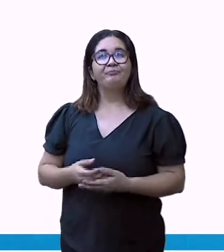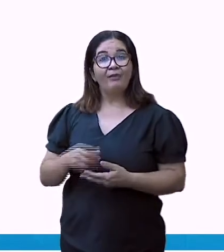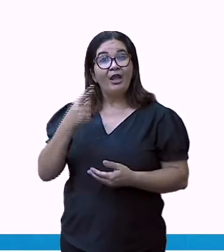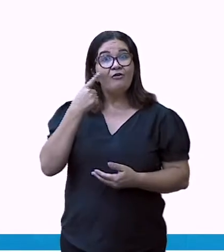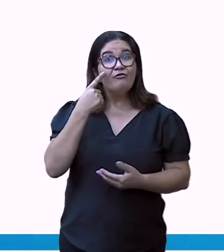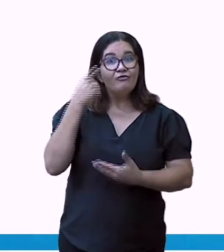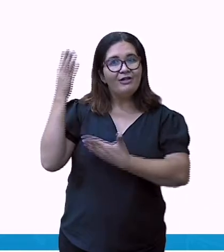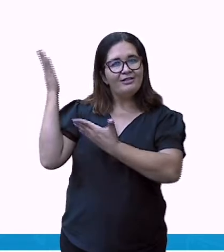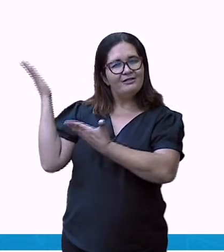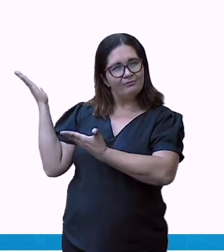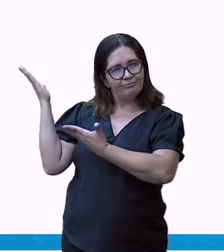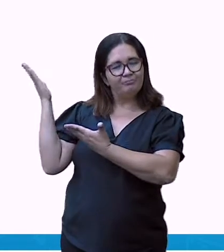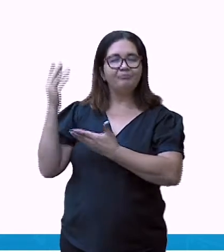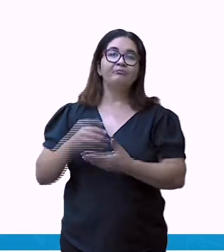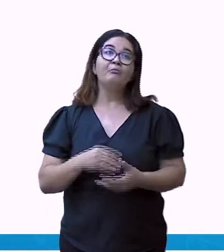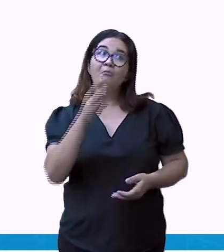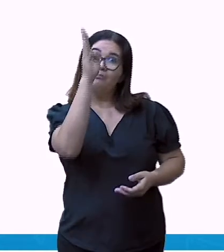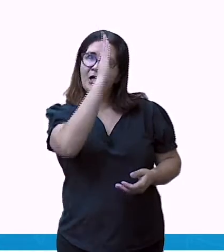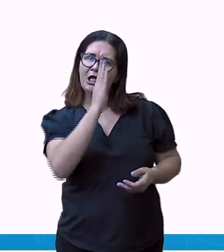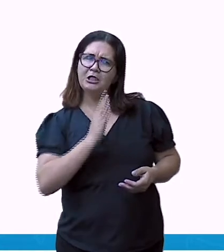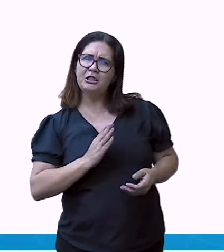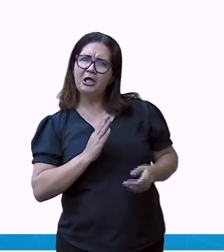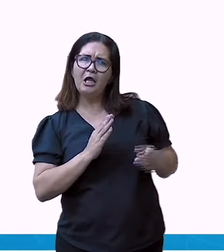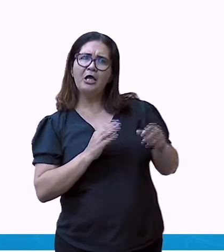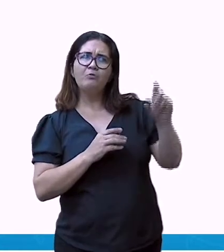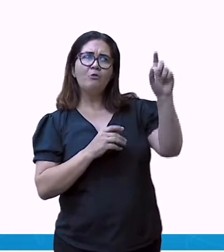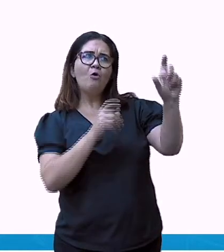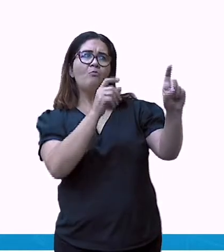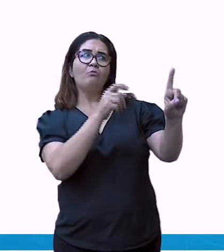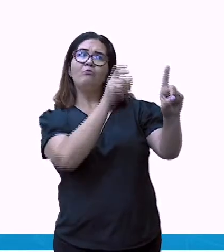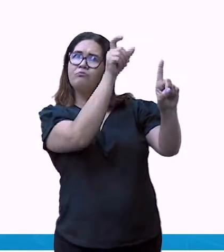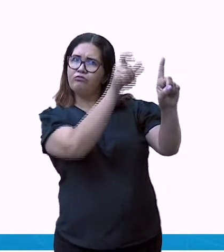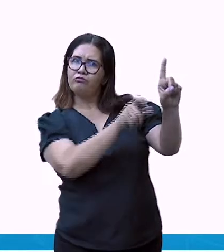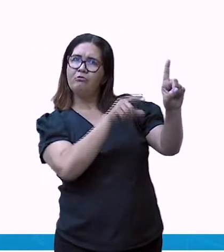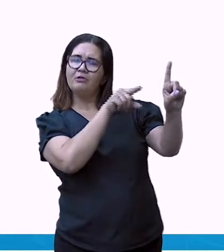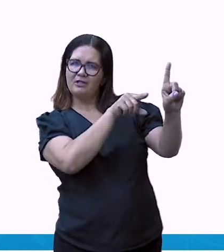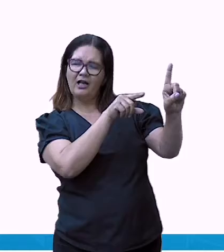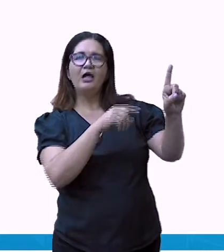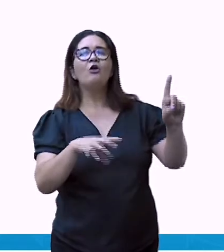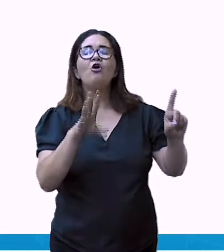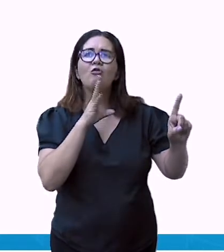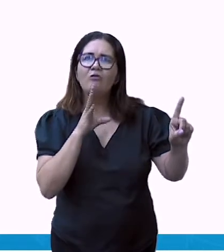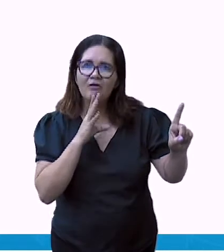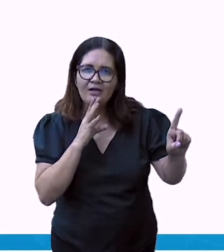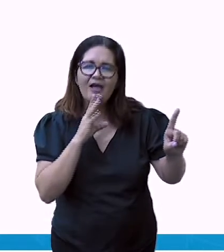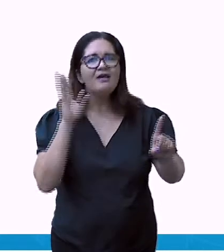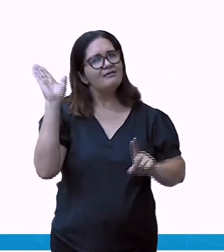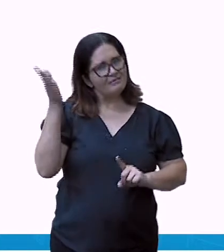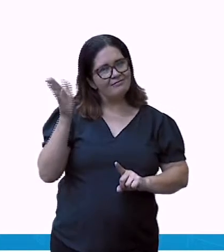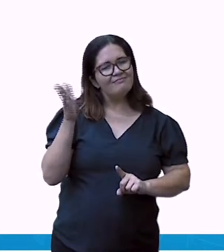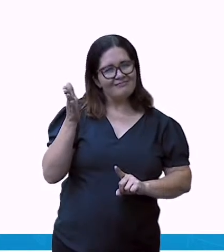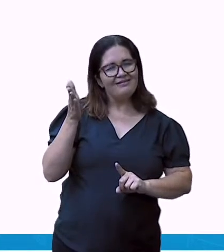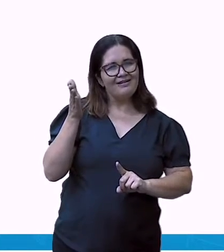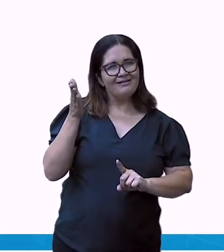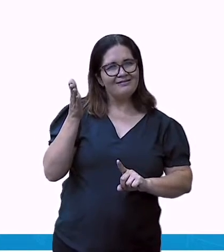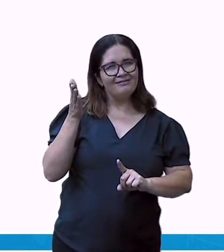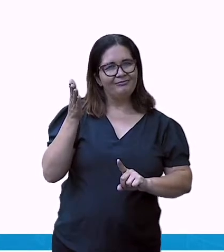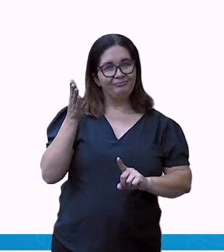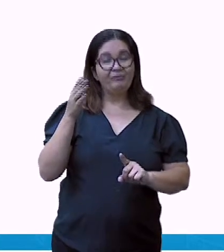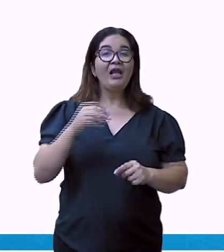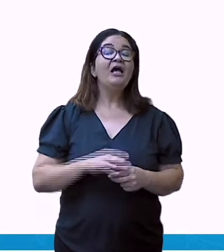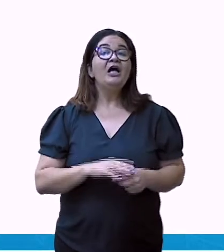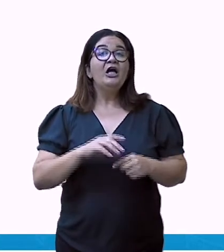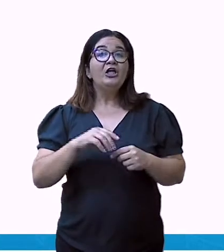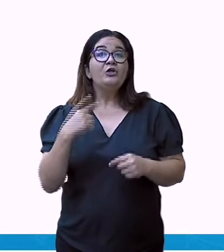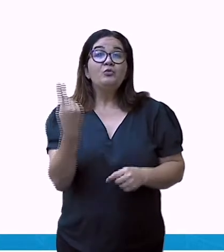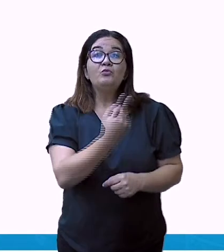Todo bom brasileiro já deve ter ouvido ou falado que o nosso ano só começa